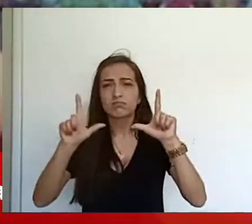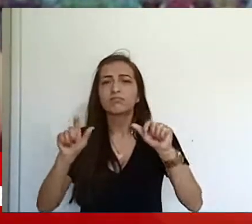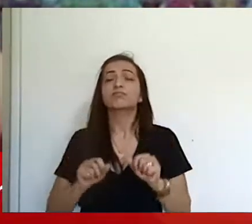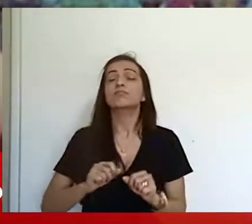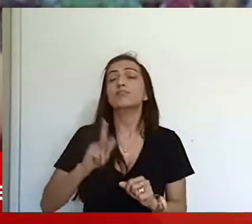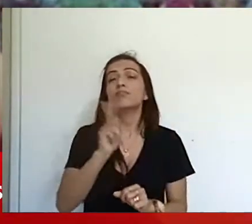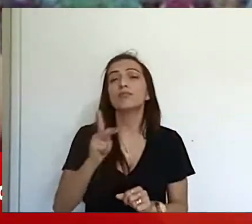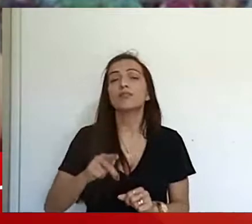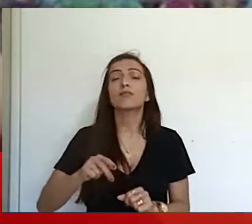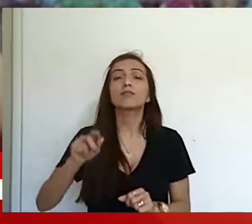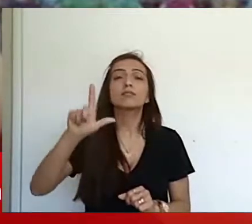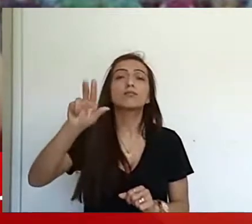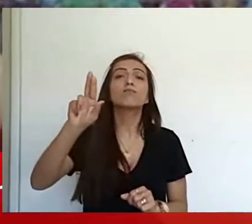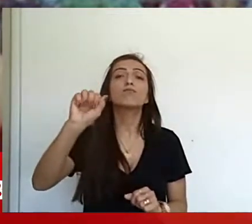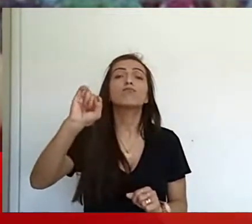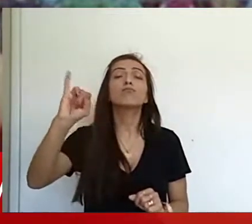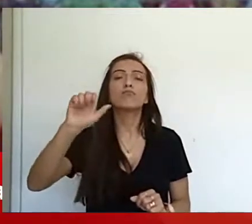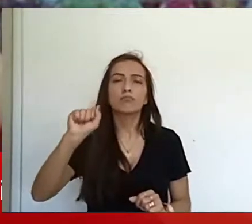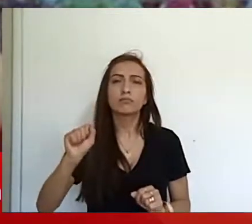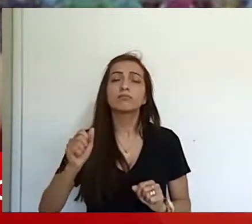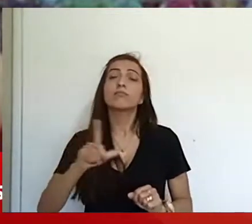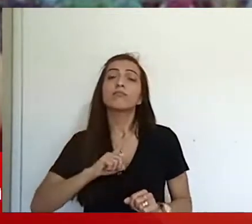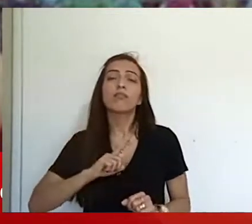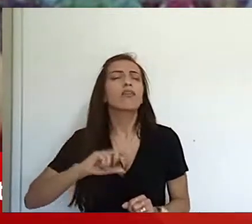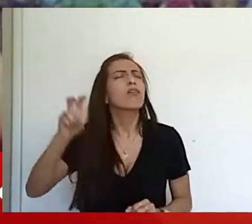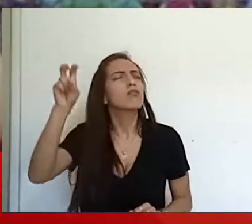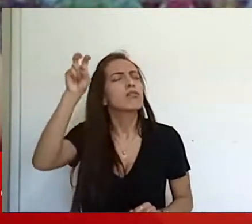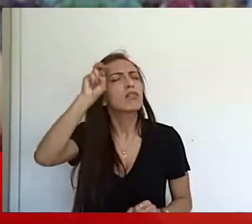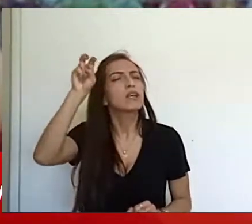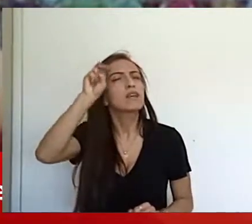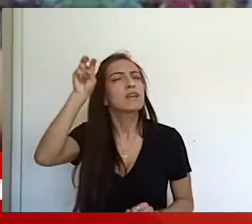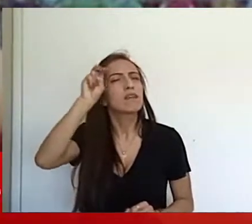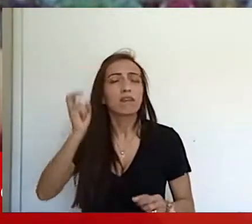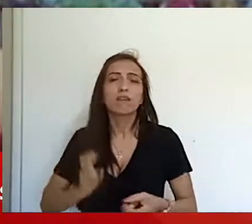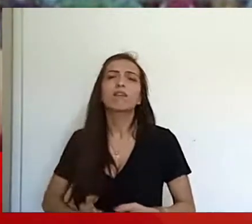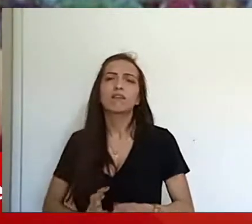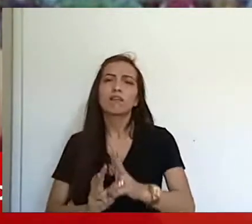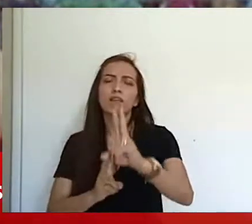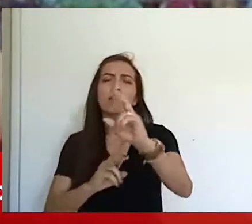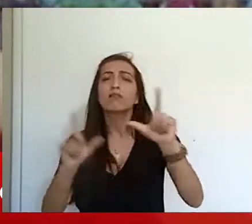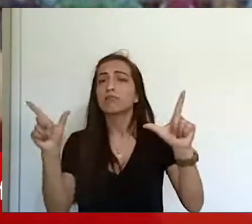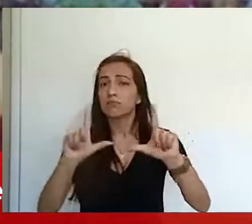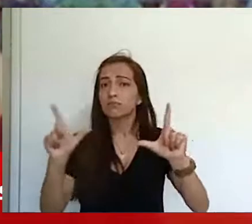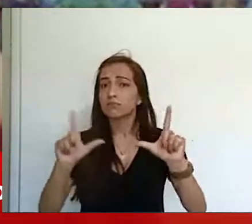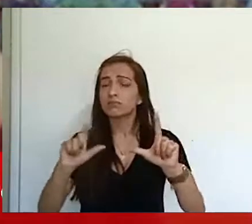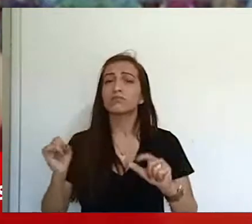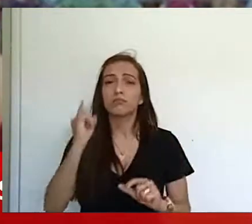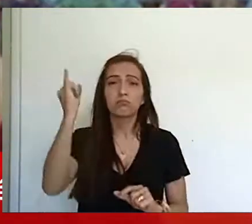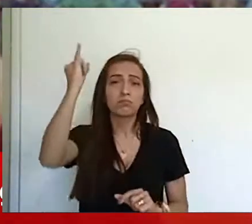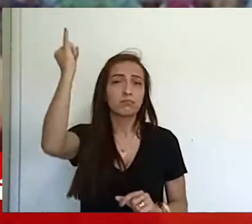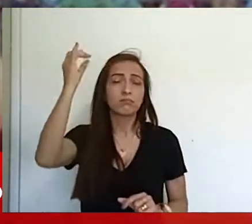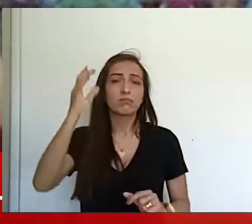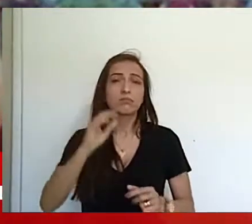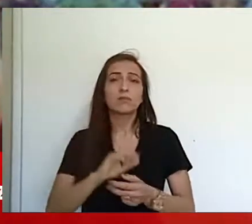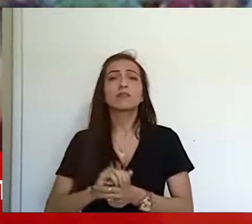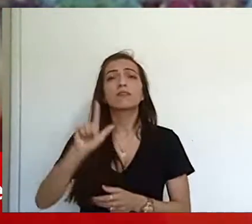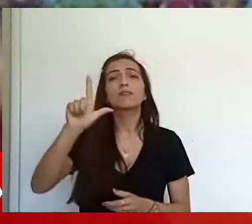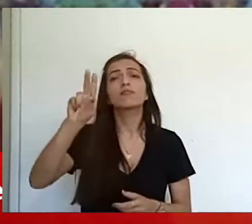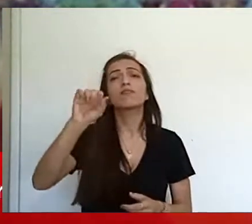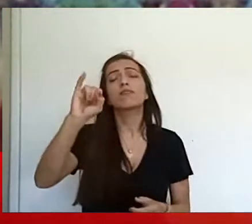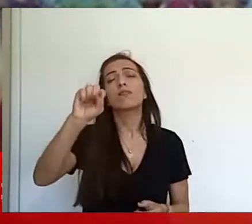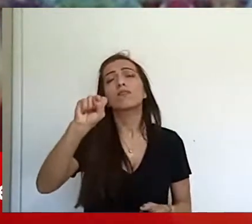agora exatamente a data, é toda quinta às 19 horas da TV FONEC. Então, Luiz Carlos Freitas, que muitos já conhecem,